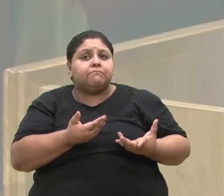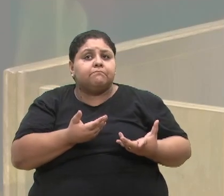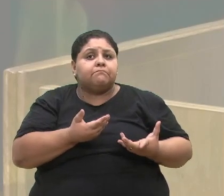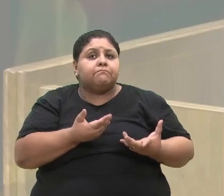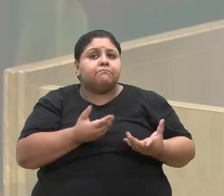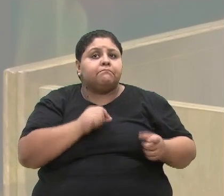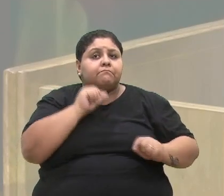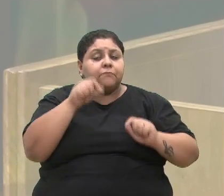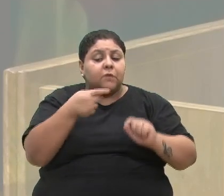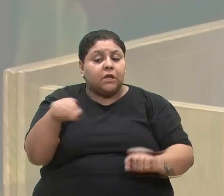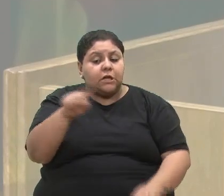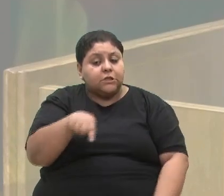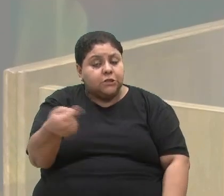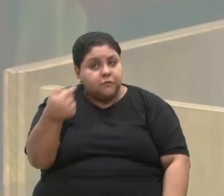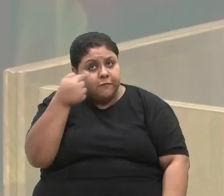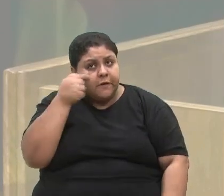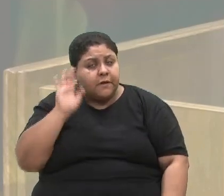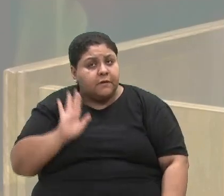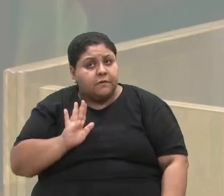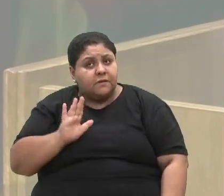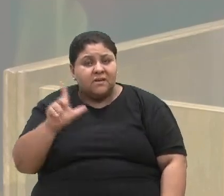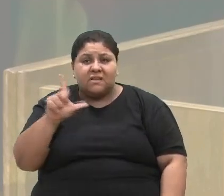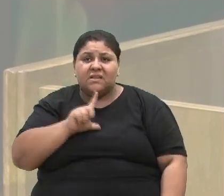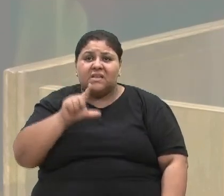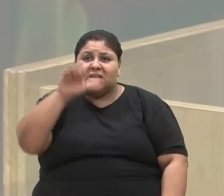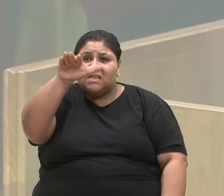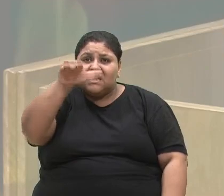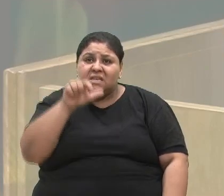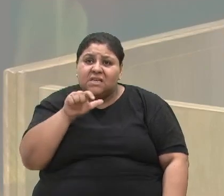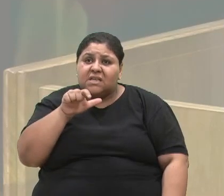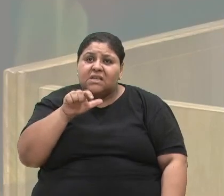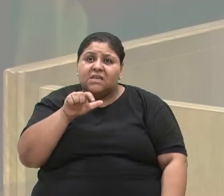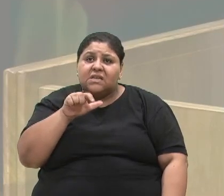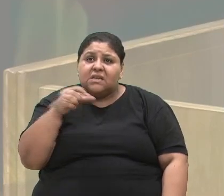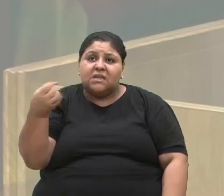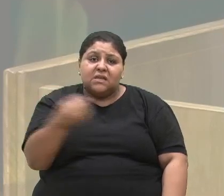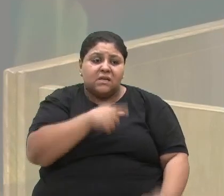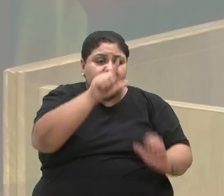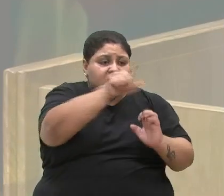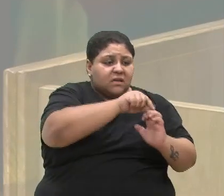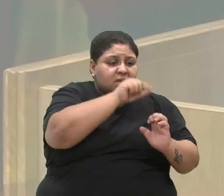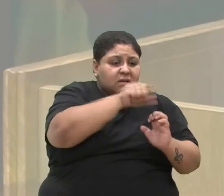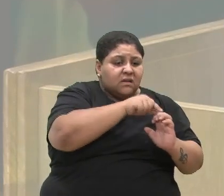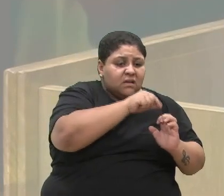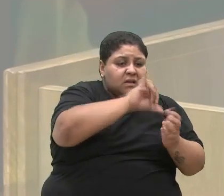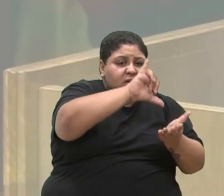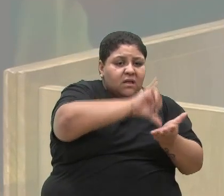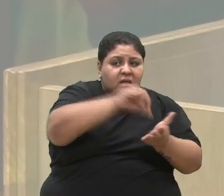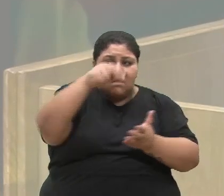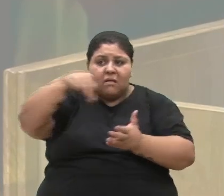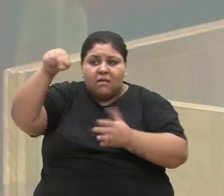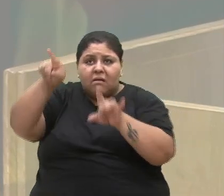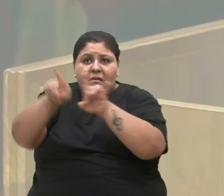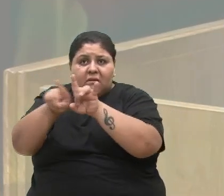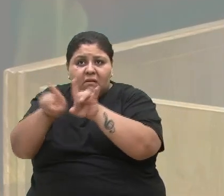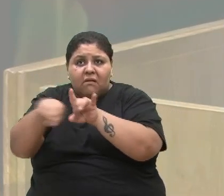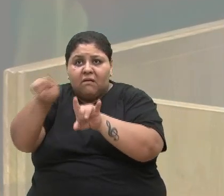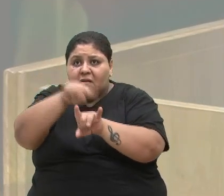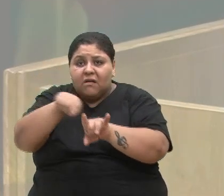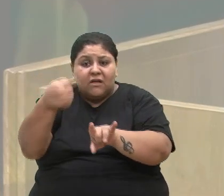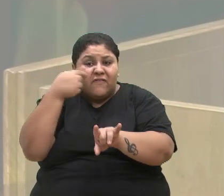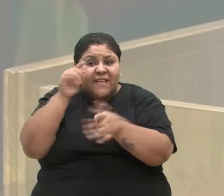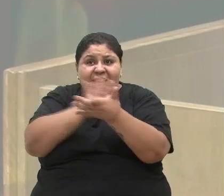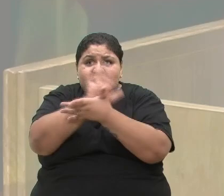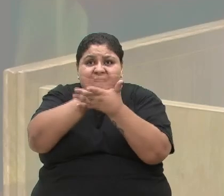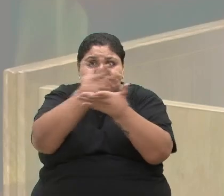e o que a gente vê, tem que fazer chamamento para novas empresas, tanto para a UPA Central e para a UPA Zona Norte, e a gente não está vendo